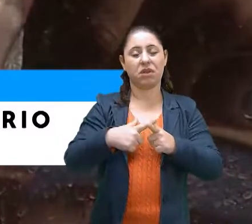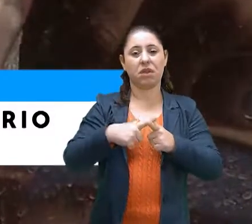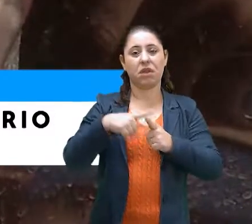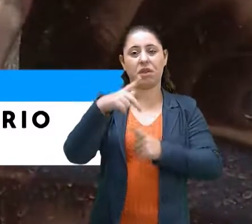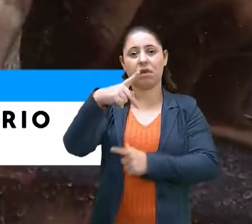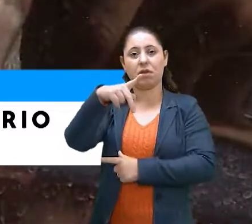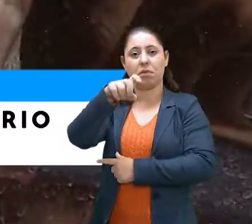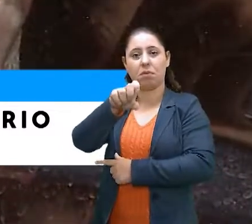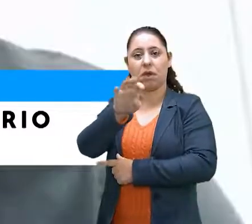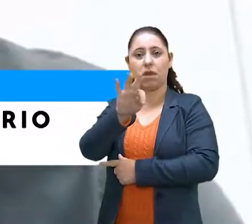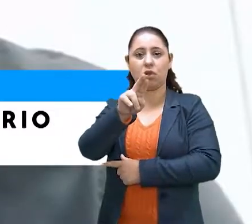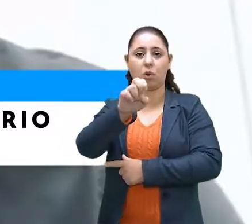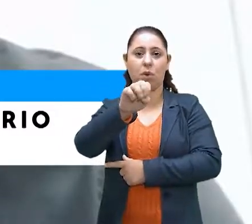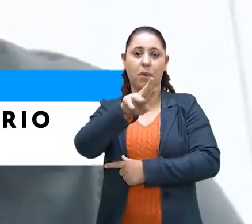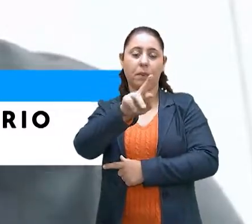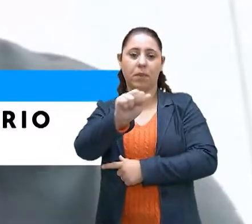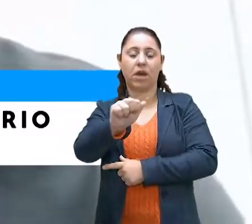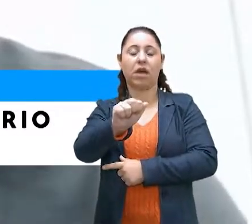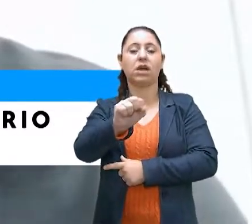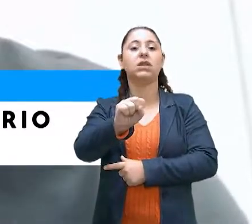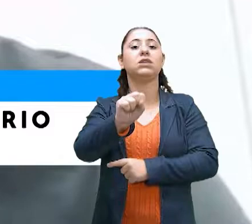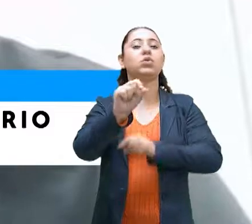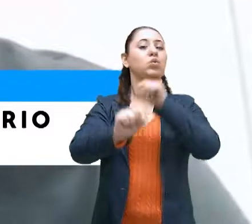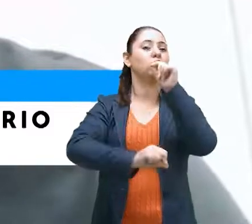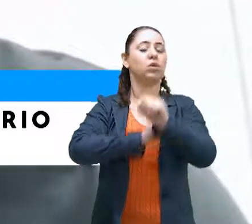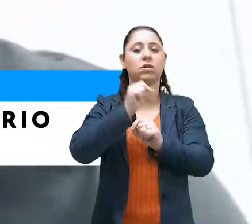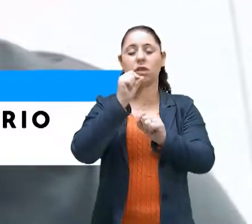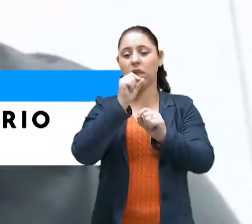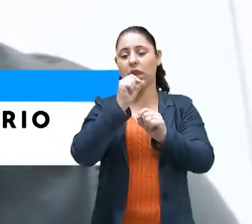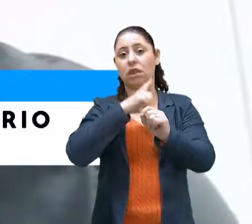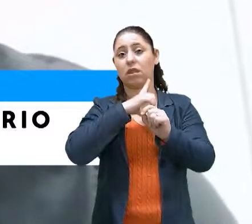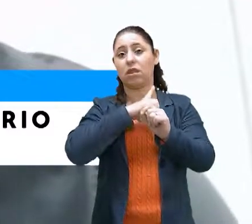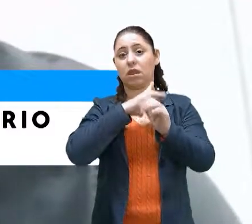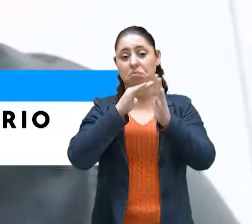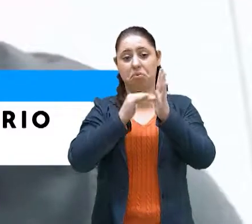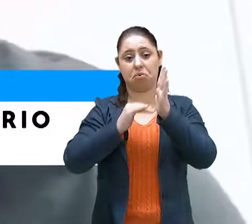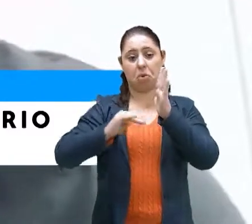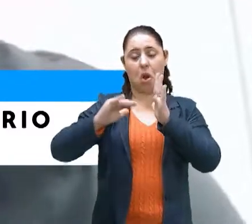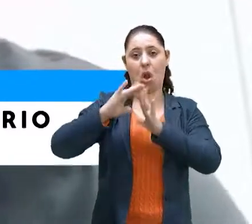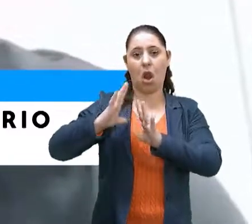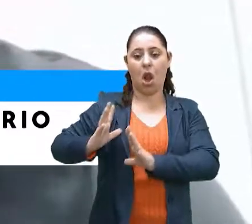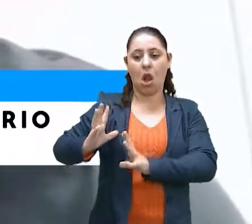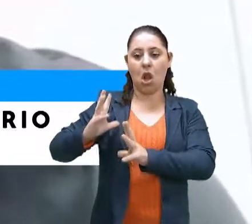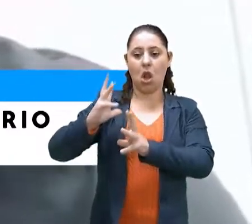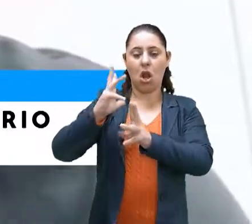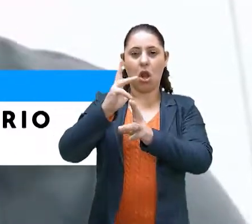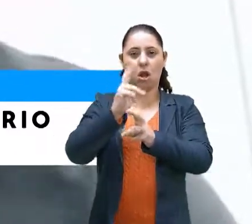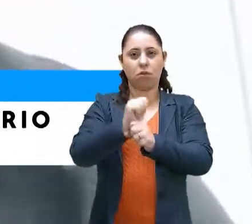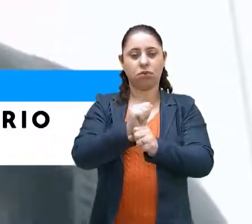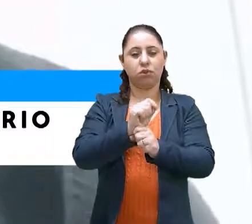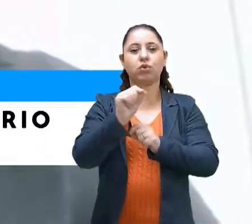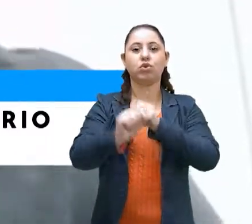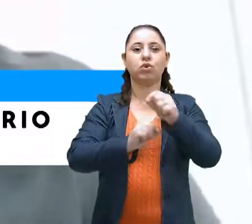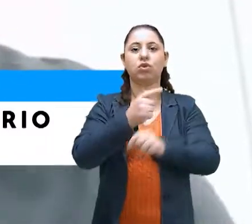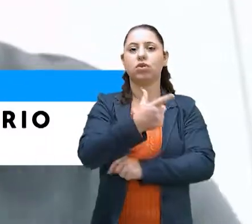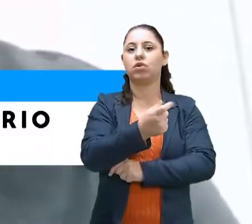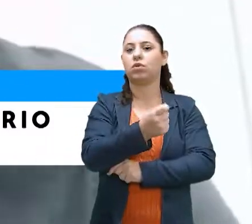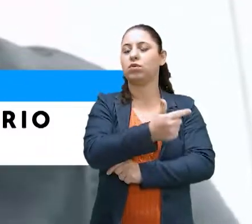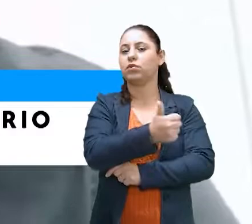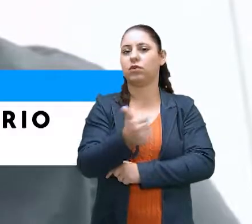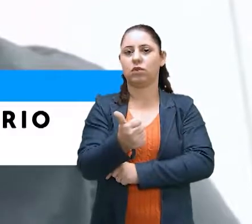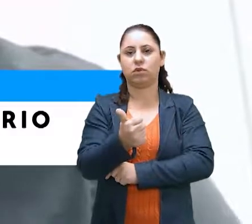preços da Petrobras. A Petrobras está registrando um super lucro